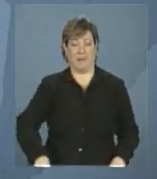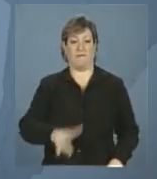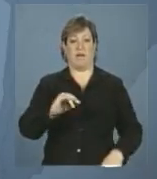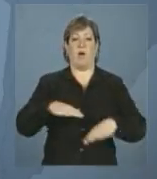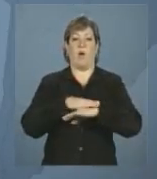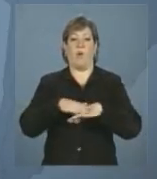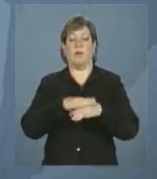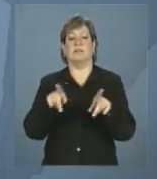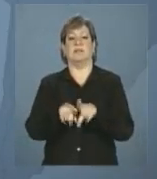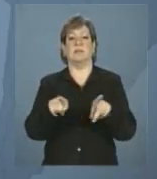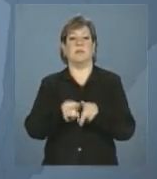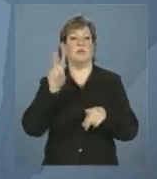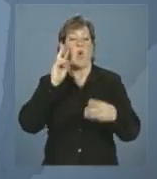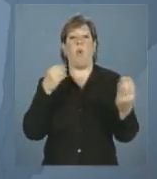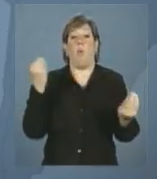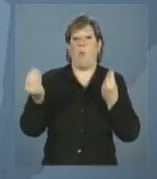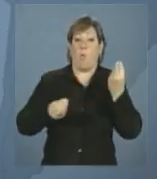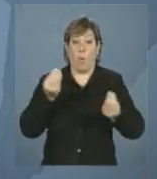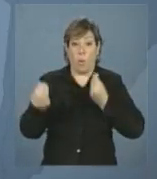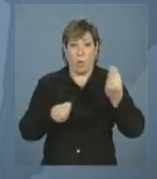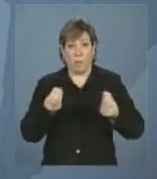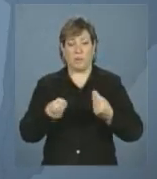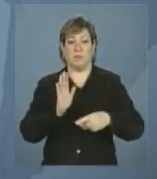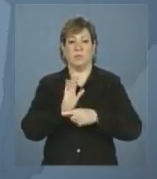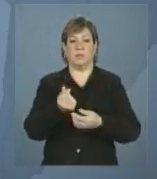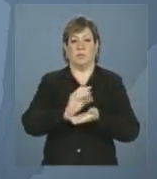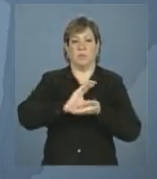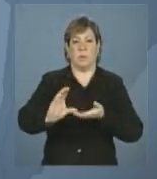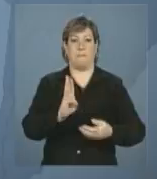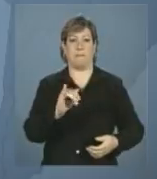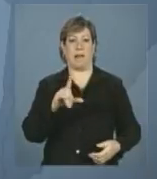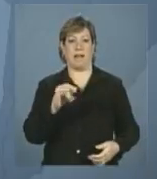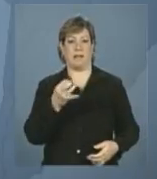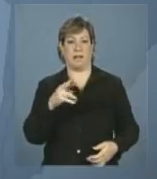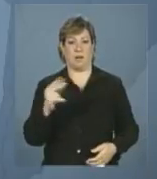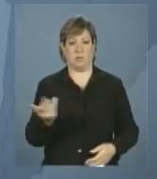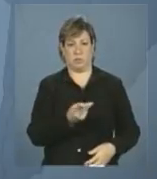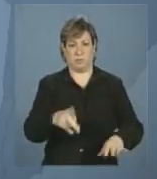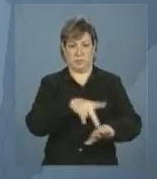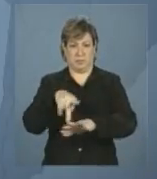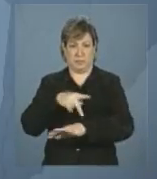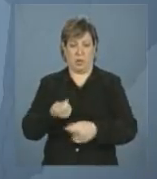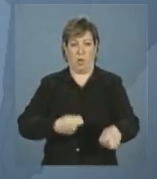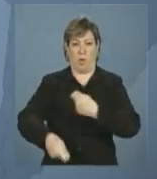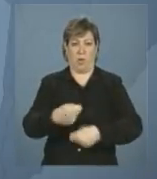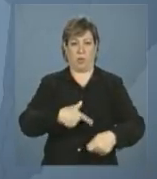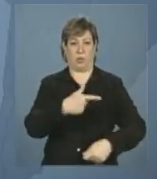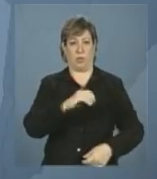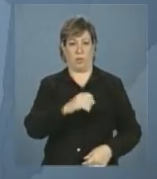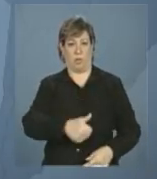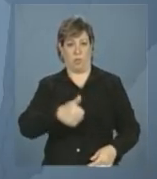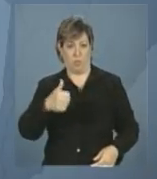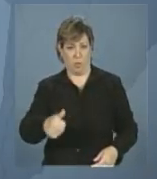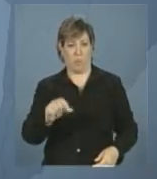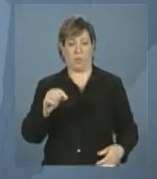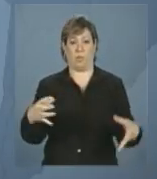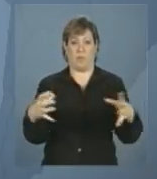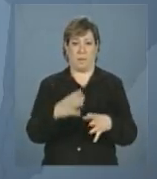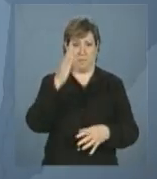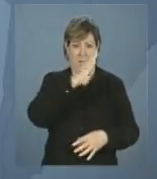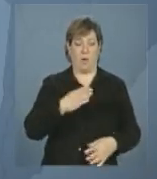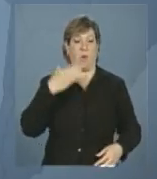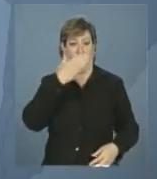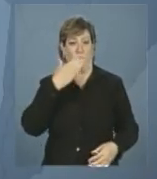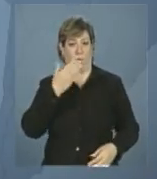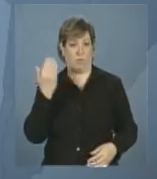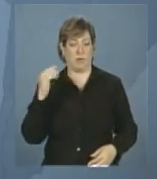debater também formas de estimular o investimento bilateral e o comércio. Em 2011, o comércio entre Brasil e